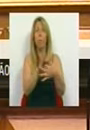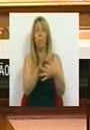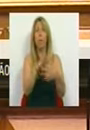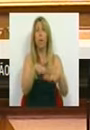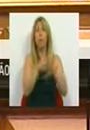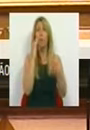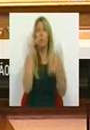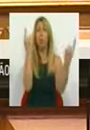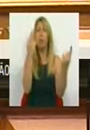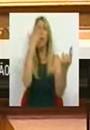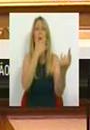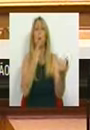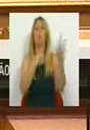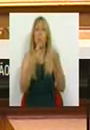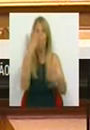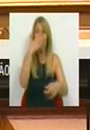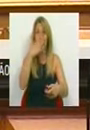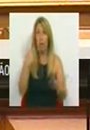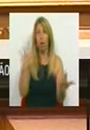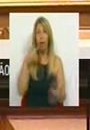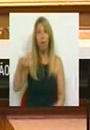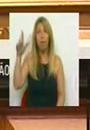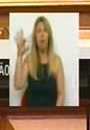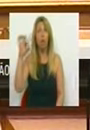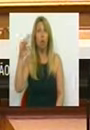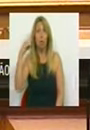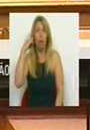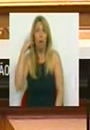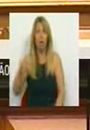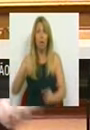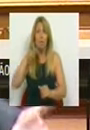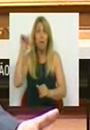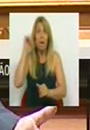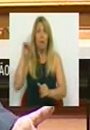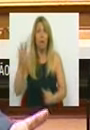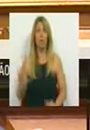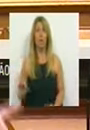Pergunta-se, se o menor é menor e por essa via não tem a sua capacidade civil integral,